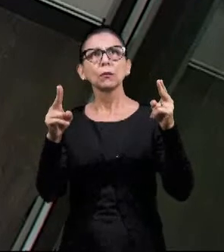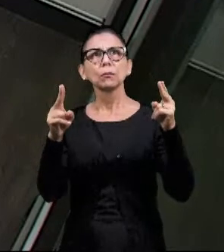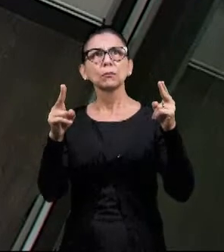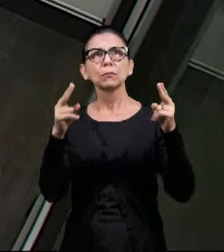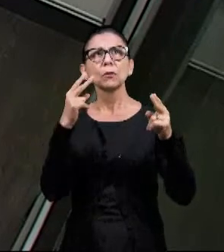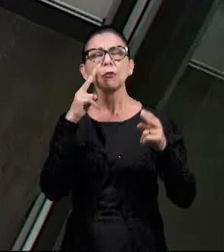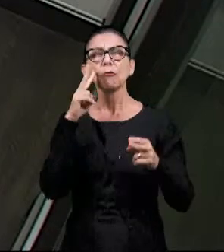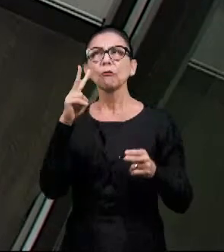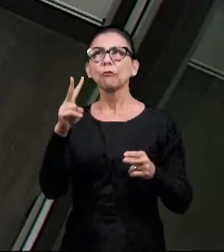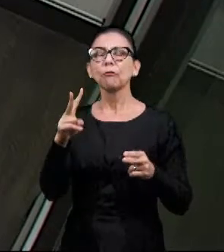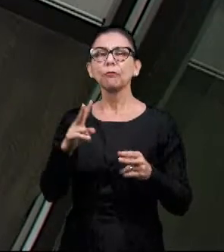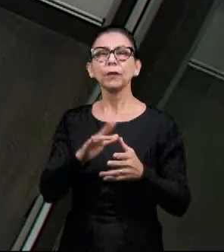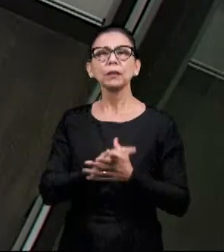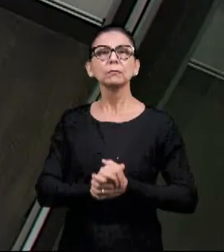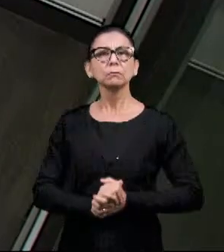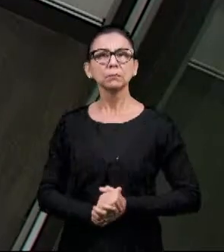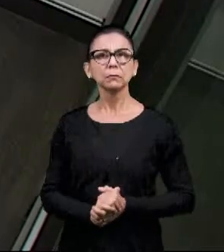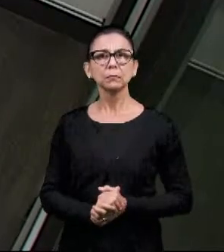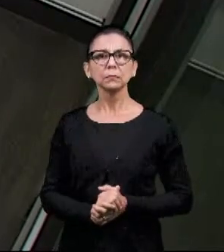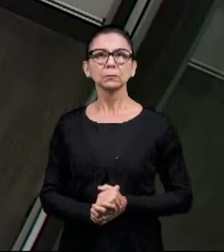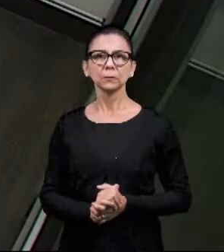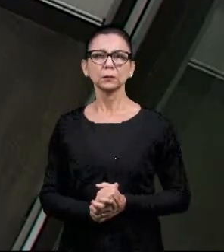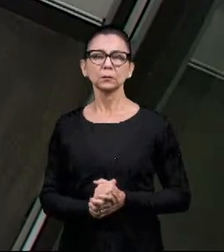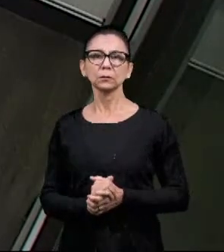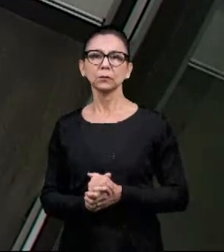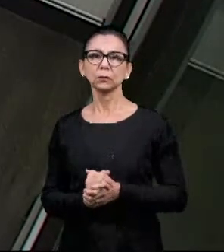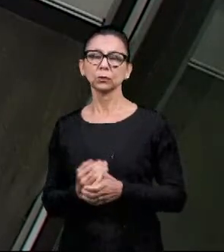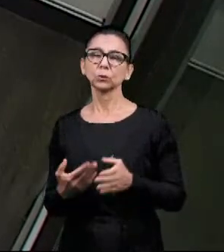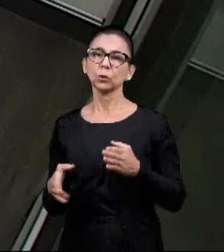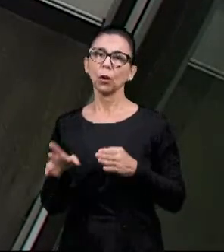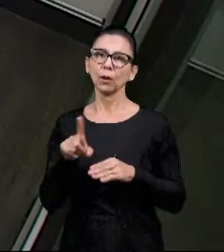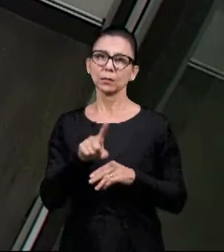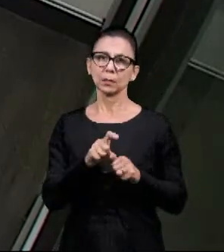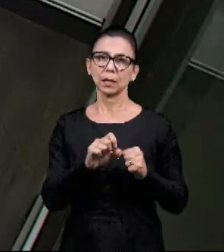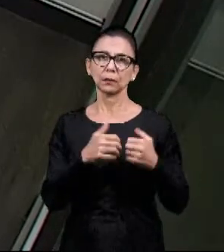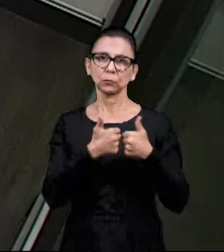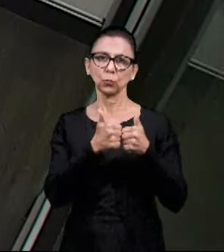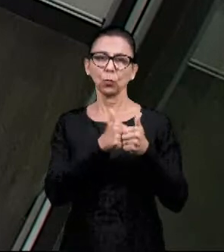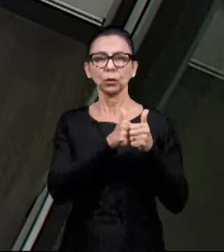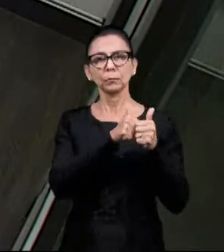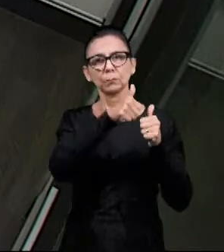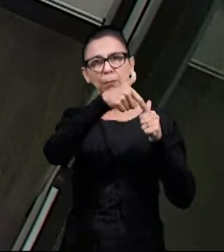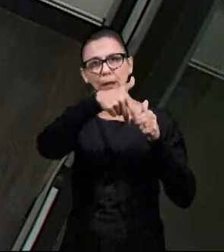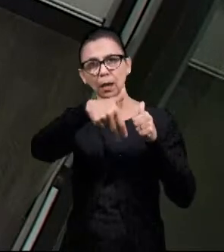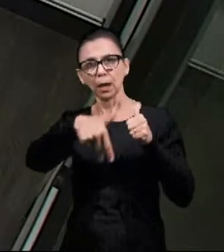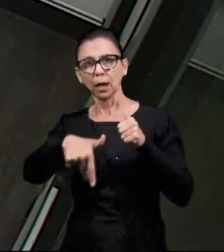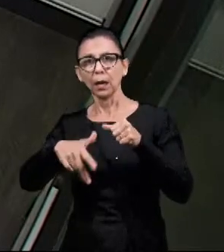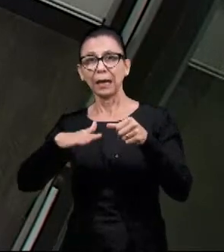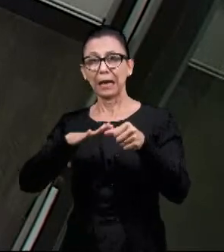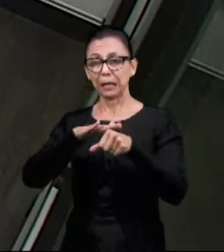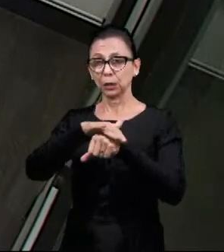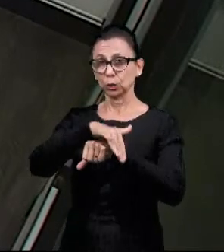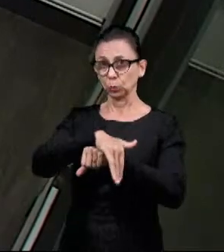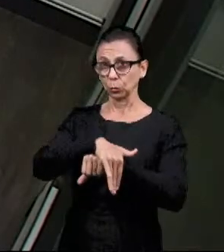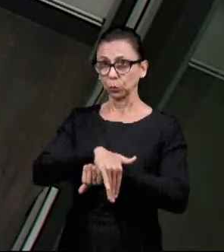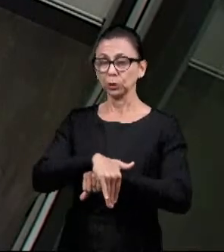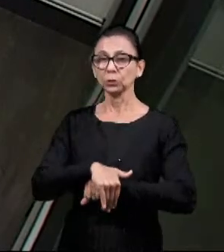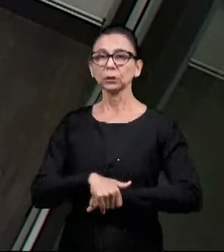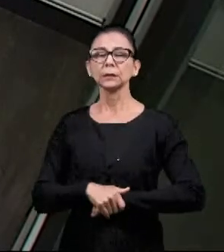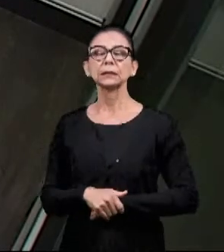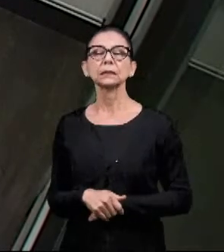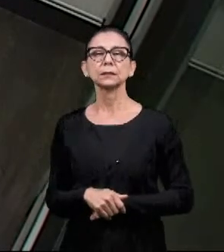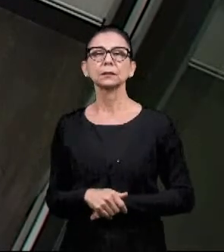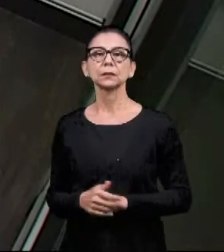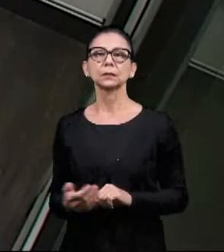Daqui a pouco, no outro dia, que já chegamos à noite e tudo, os alojamentos eram muito simples, né? Eu